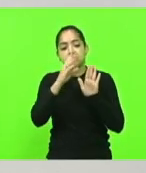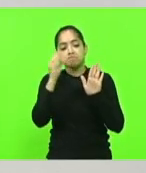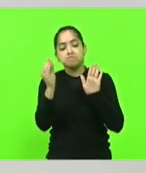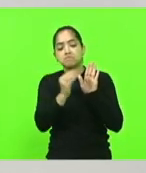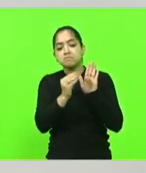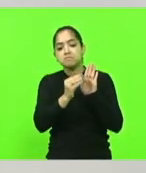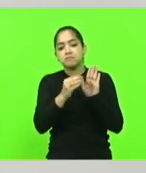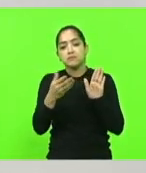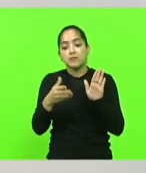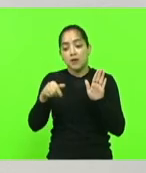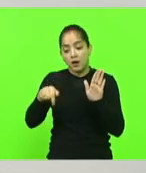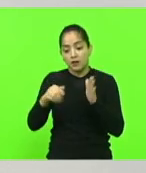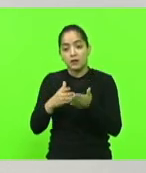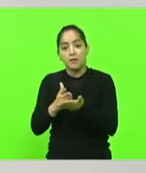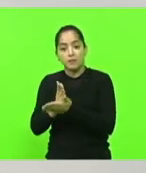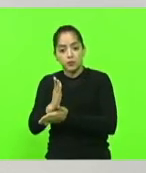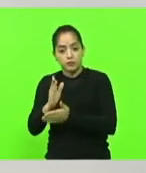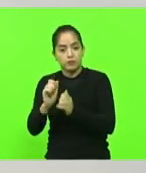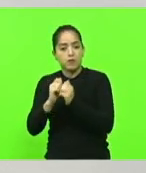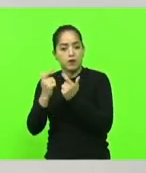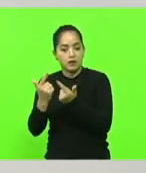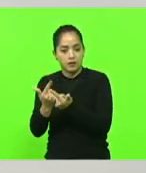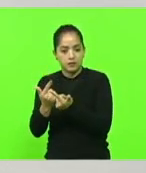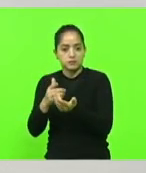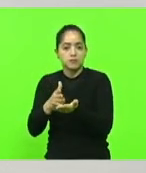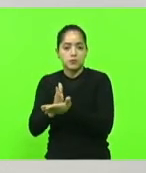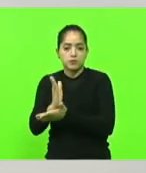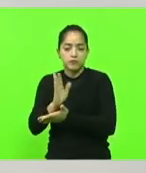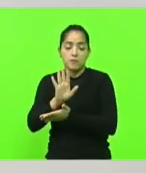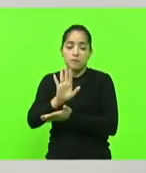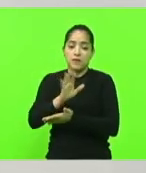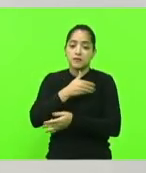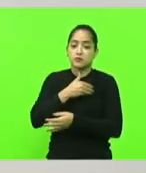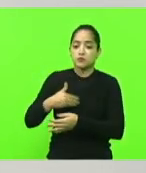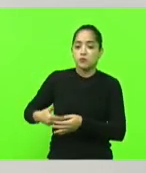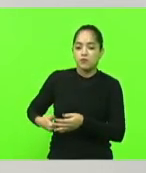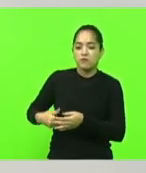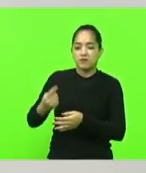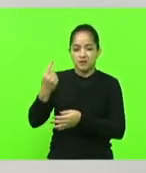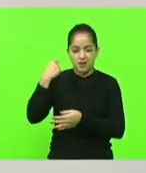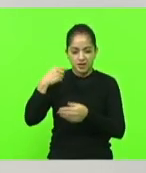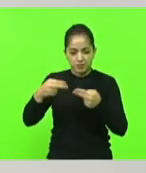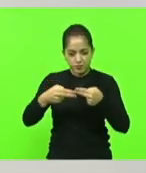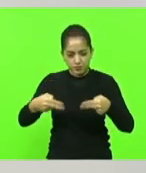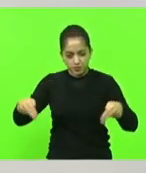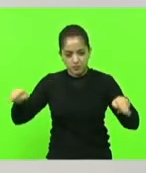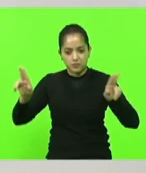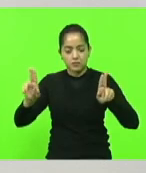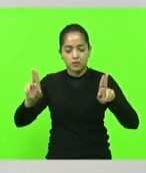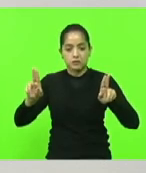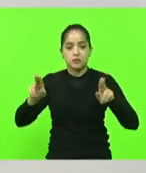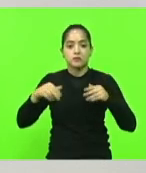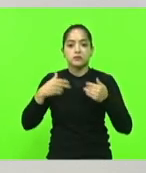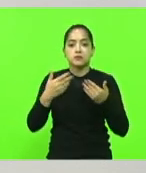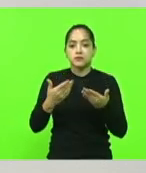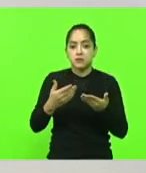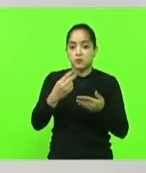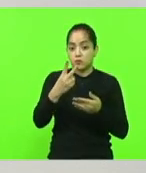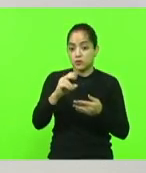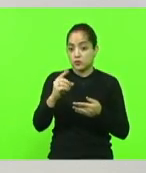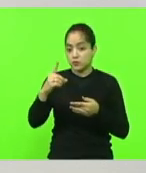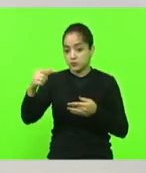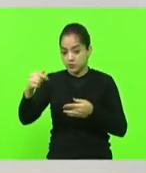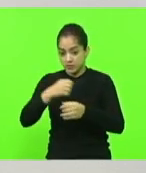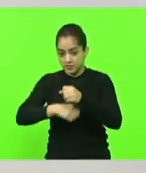Essa casa aprovou essa lei e o governo de Estado, na época da inauguração da obra, em